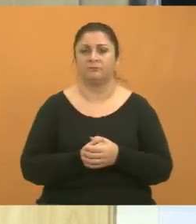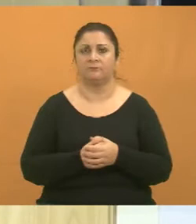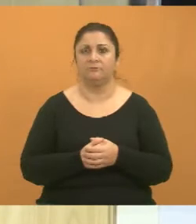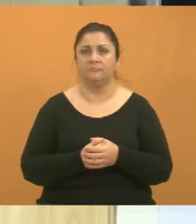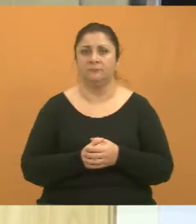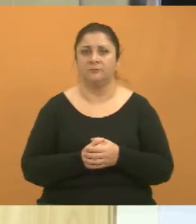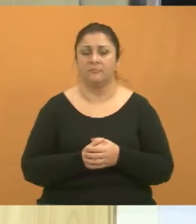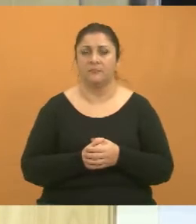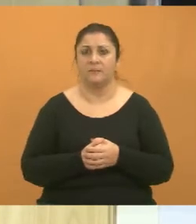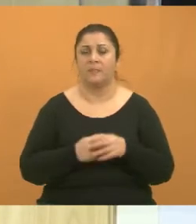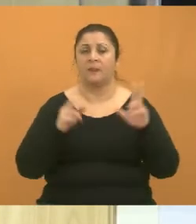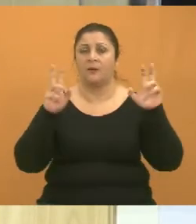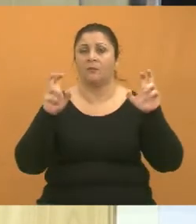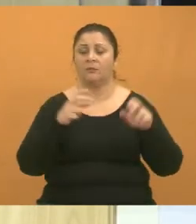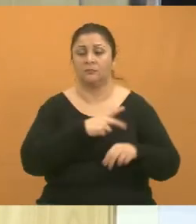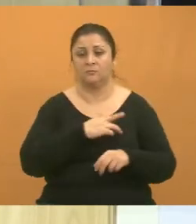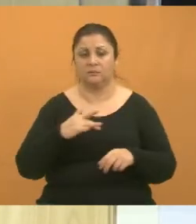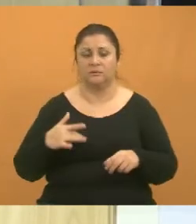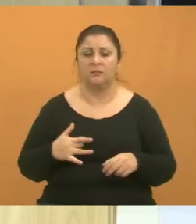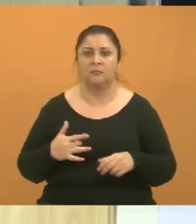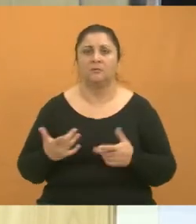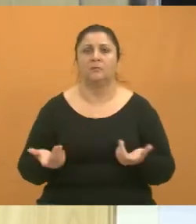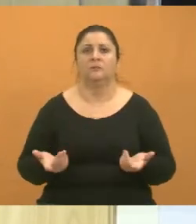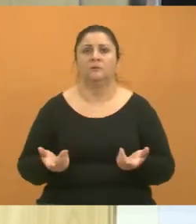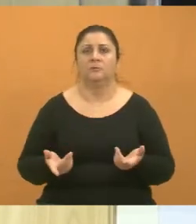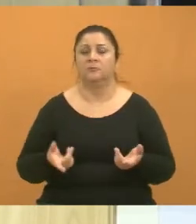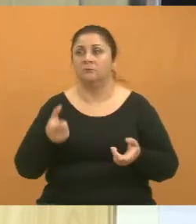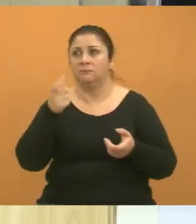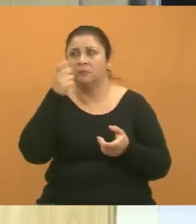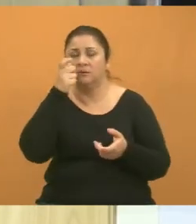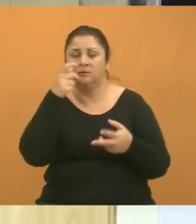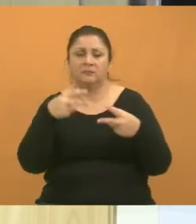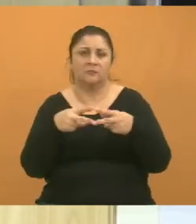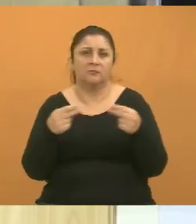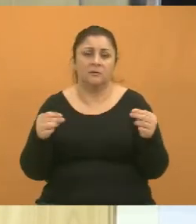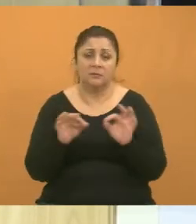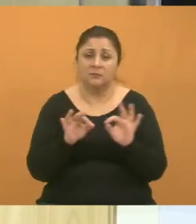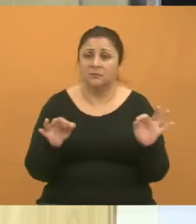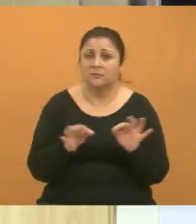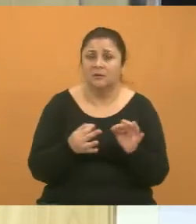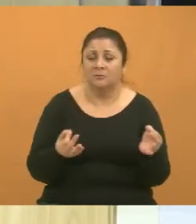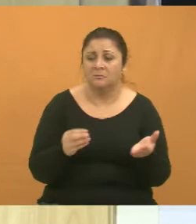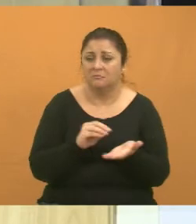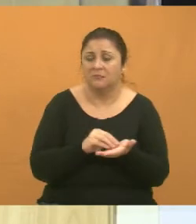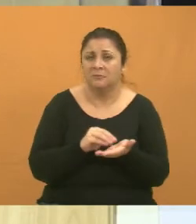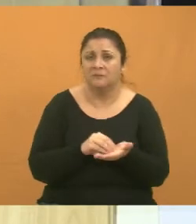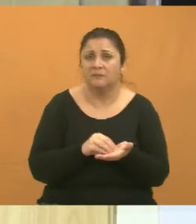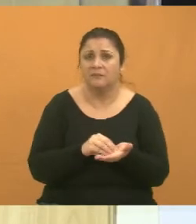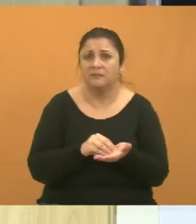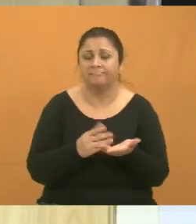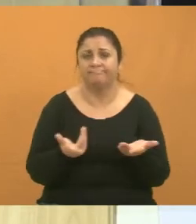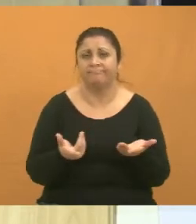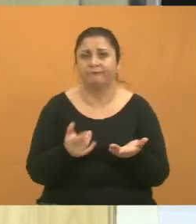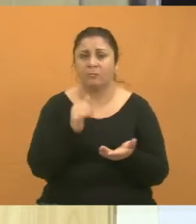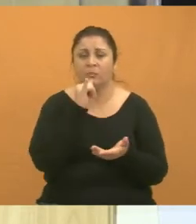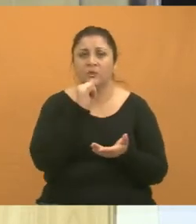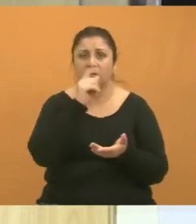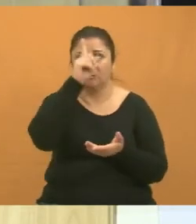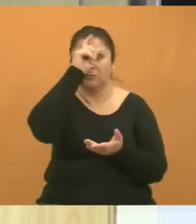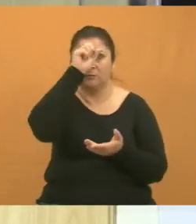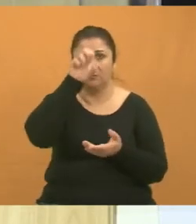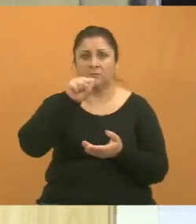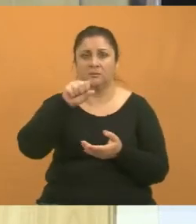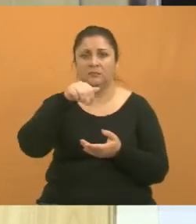questão. A questão da saúde também, a gente vai lá ver umas coisas simples faltando, que nem na Santa Casa, a gente vê lá a luta